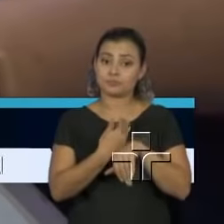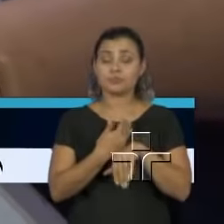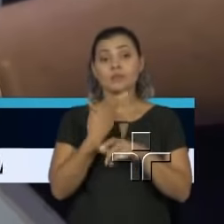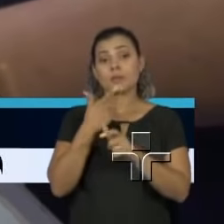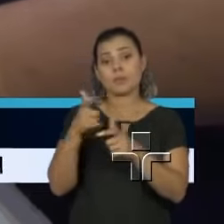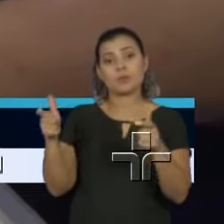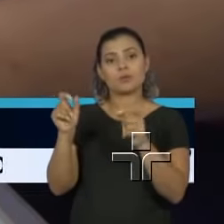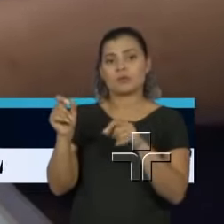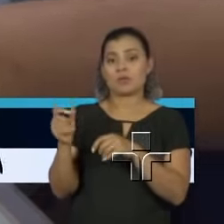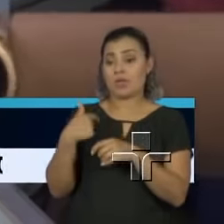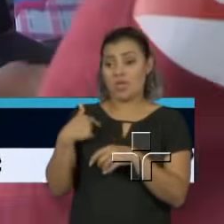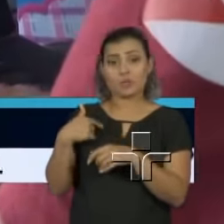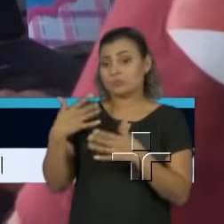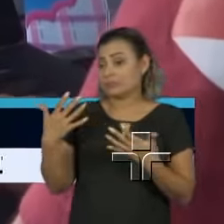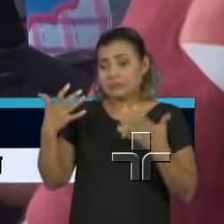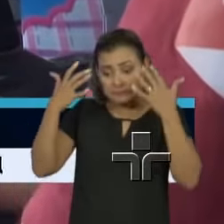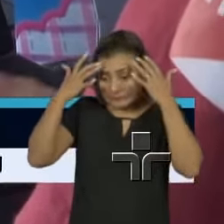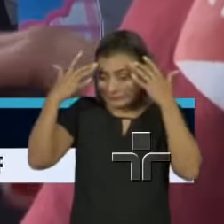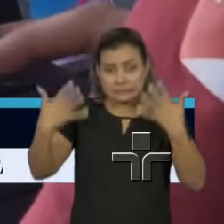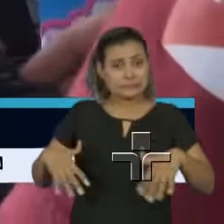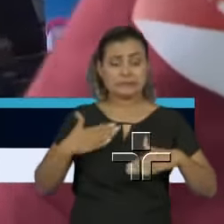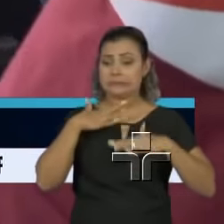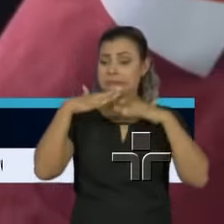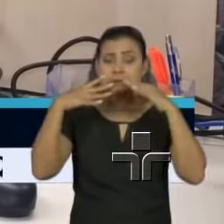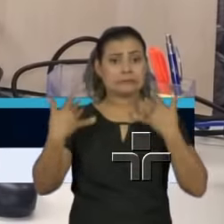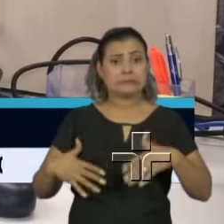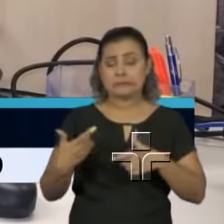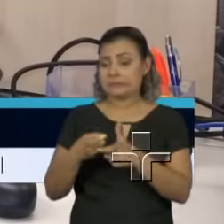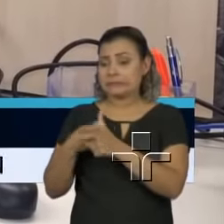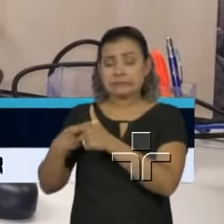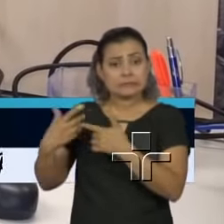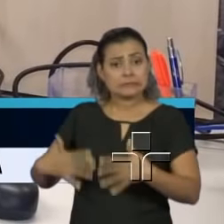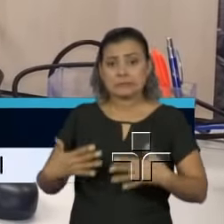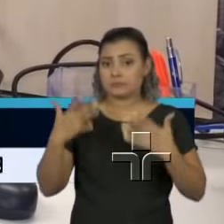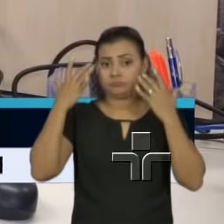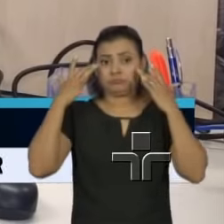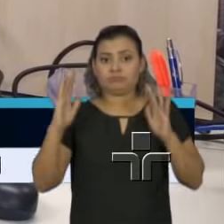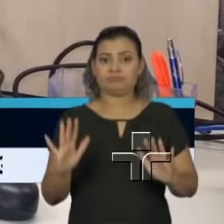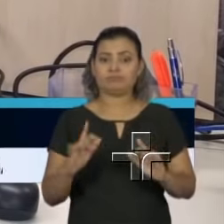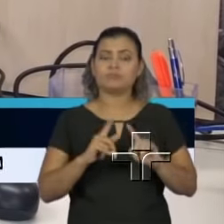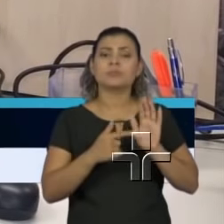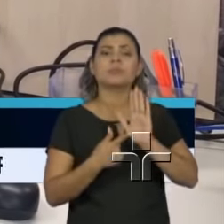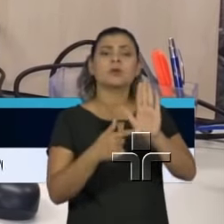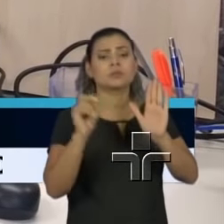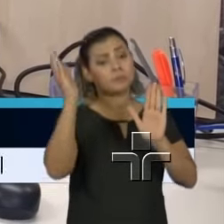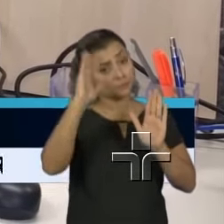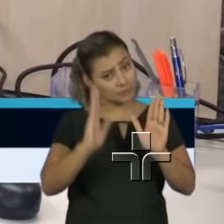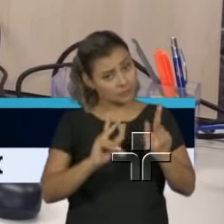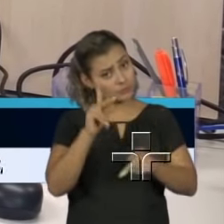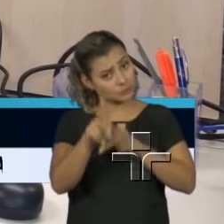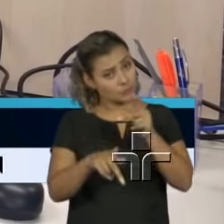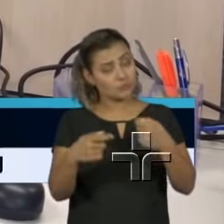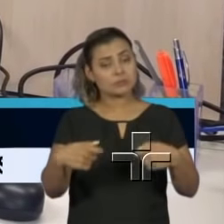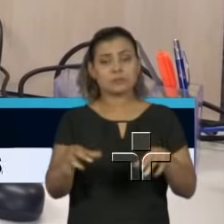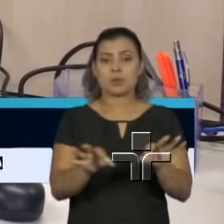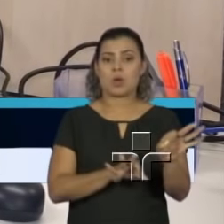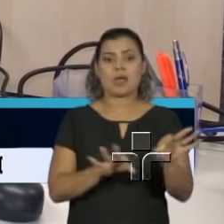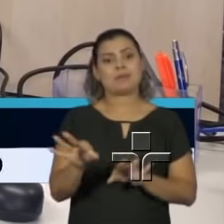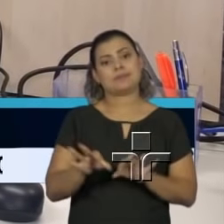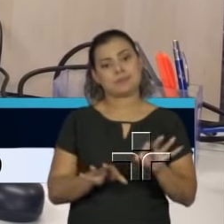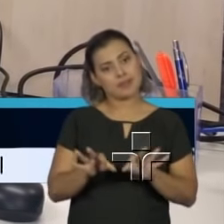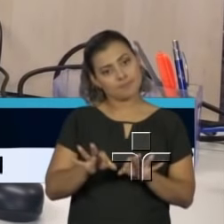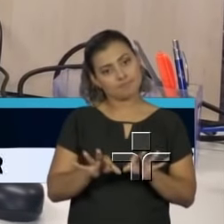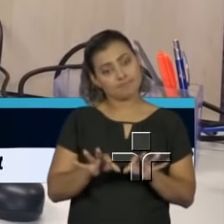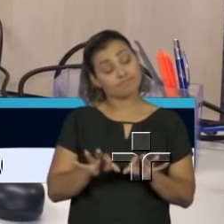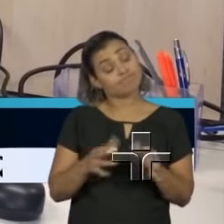não ter se prevenido para manter as contas em dia a partir de janeiro. Isso mostra que o brasileiro precisa se organizar, mas não